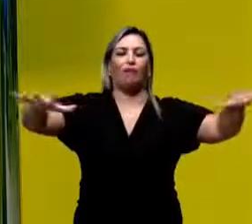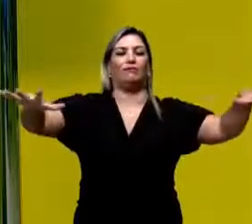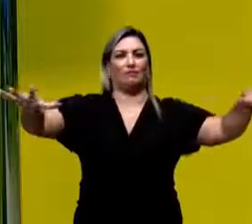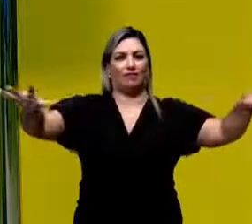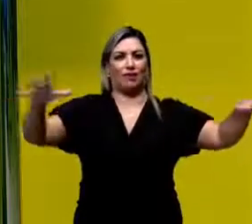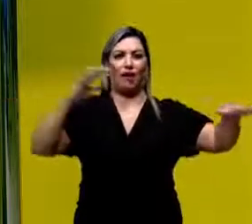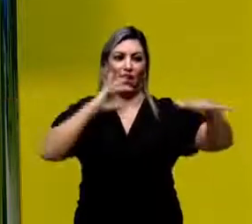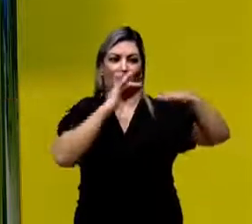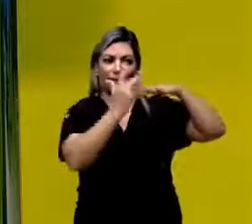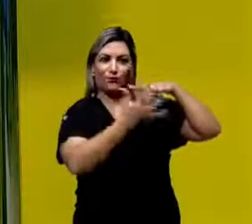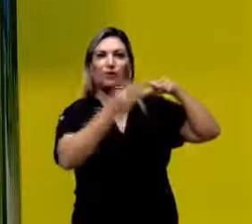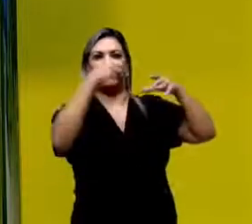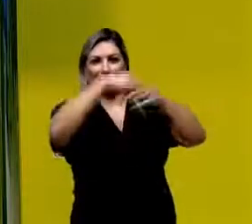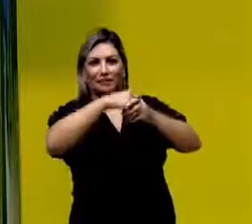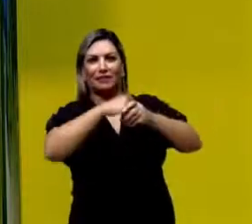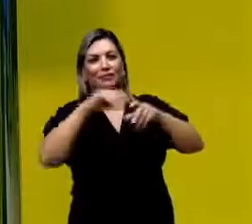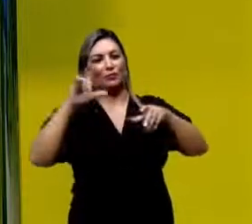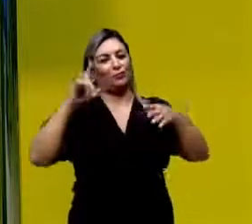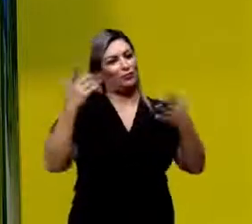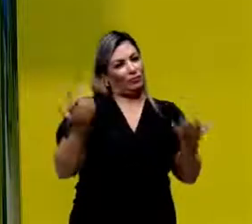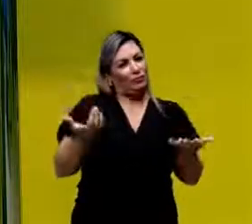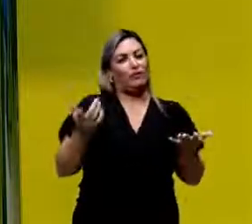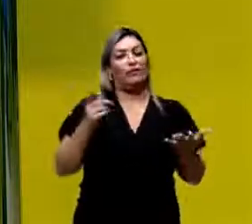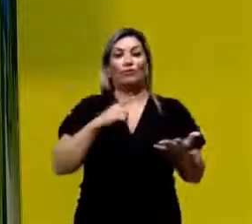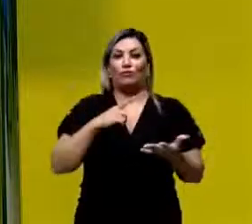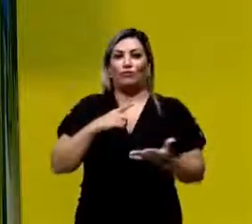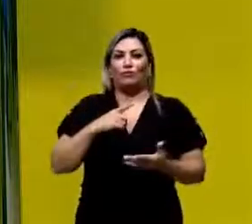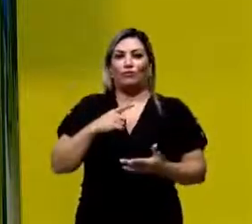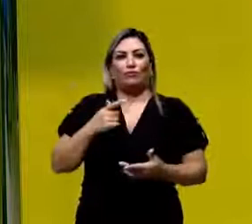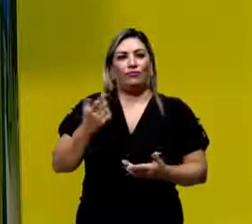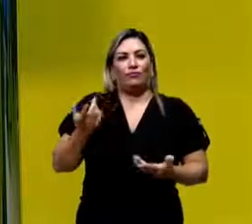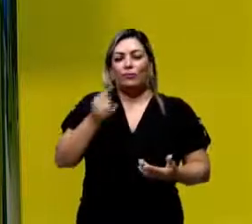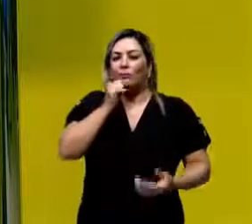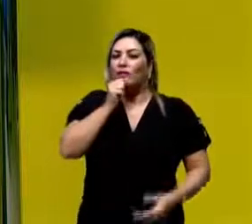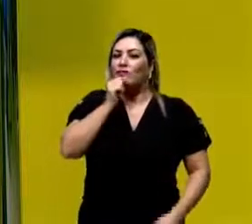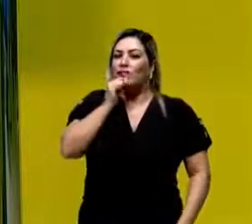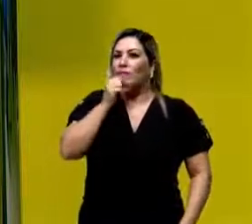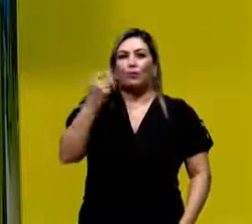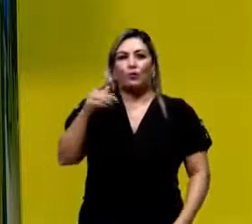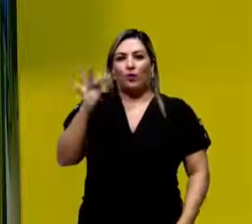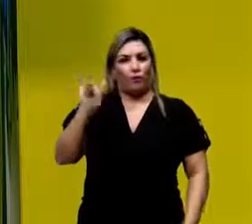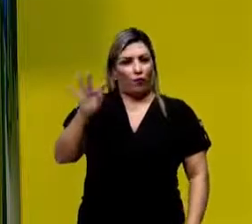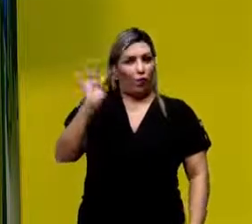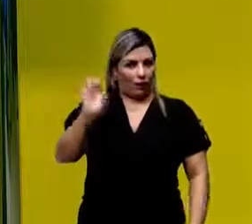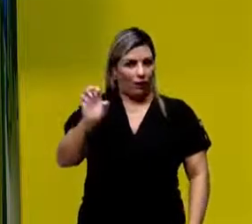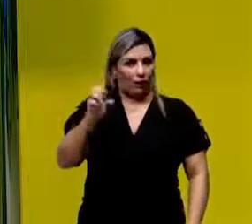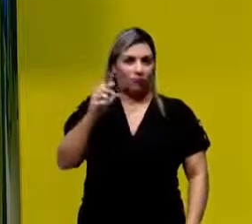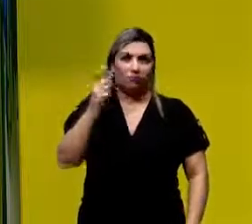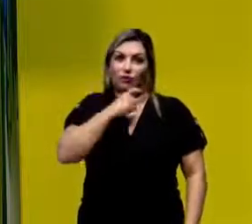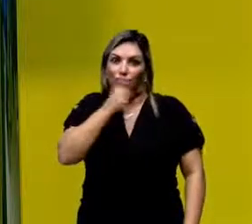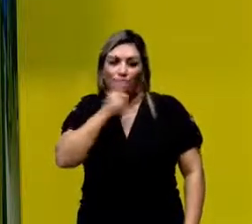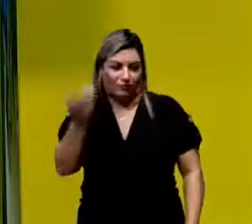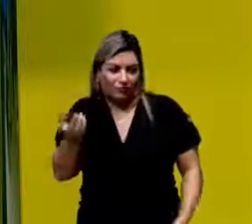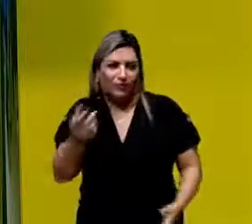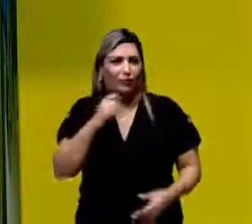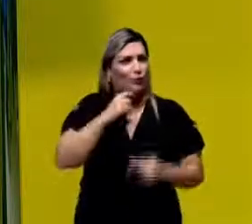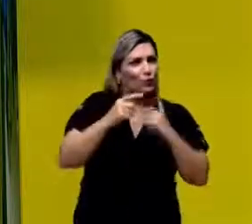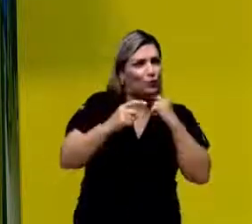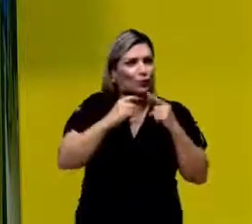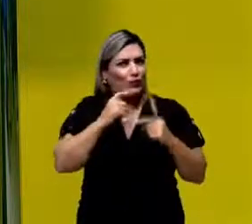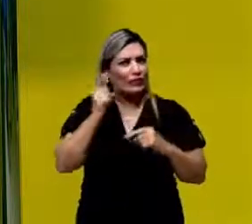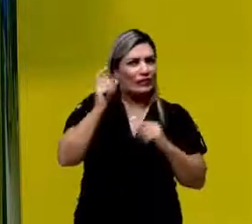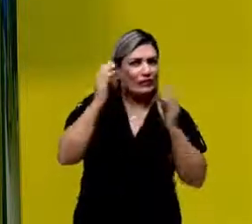principalmente pelas redes sociais geralmente né sem sócias sem as fontes né ou por Fontes